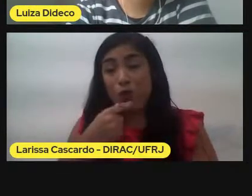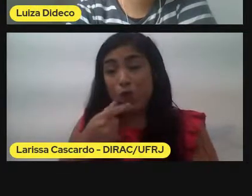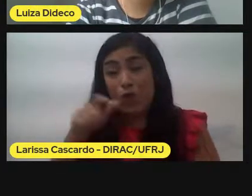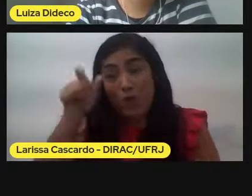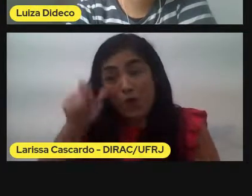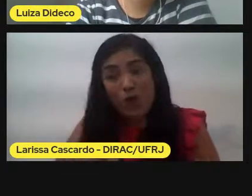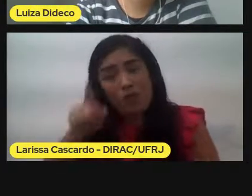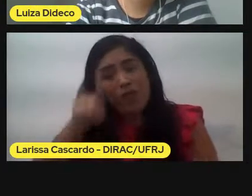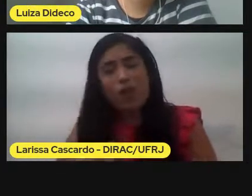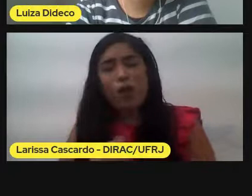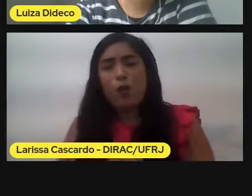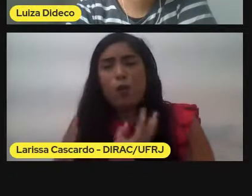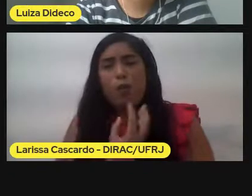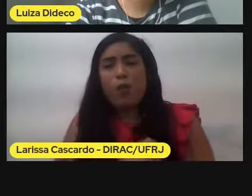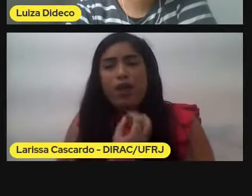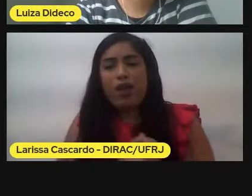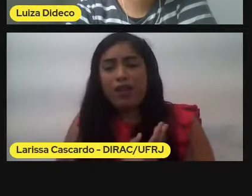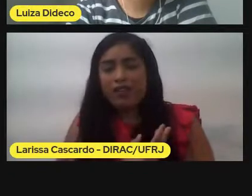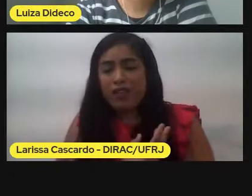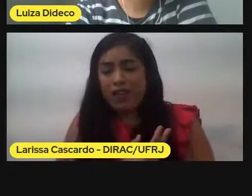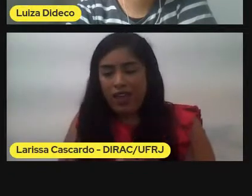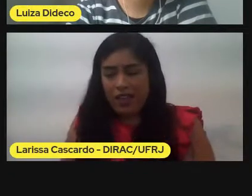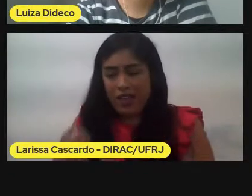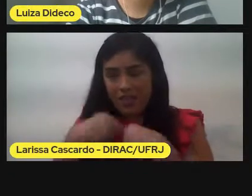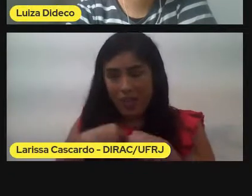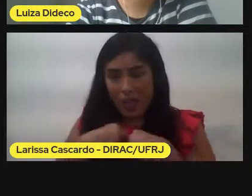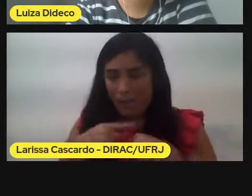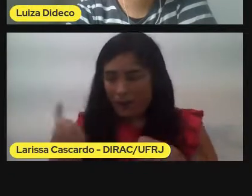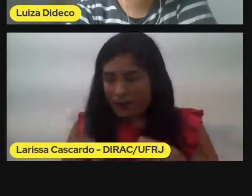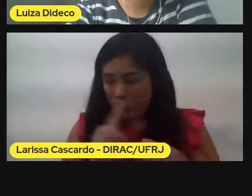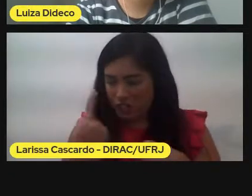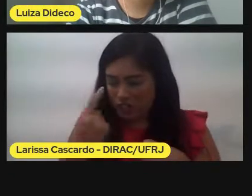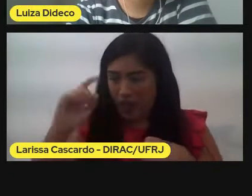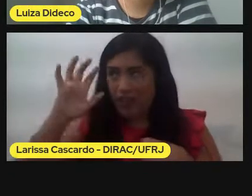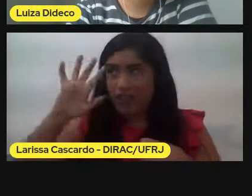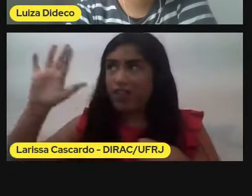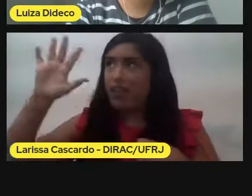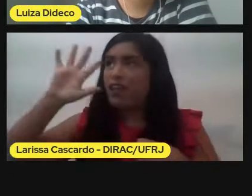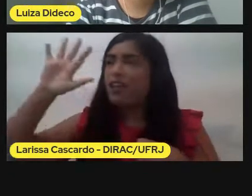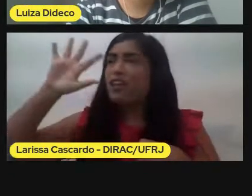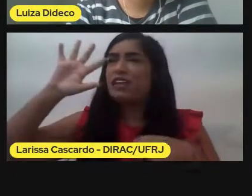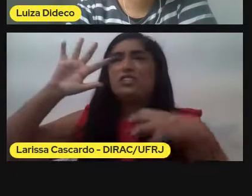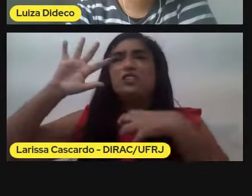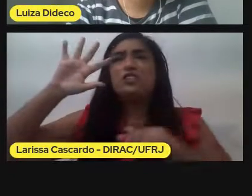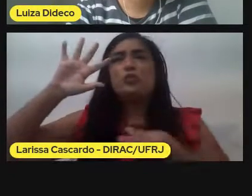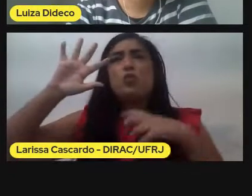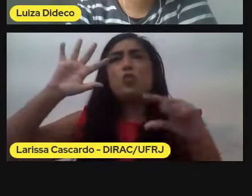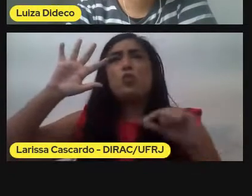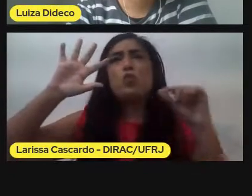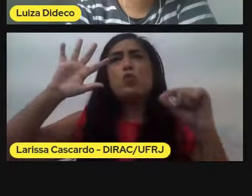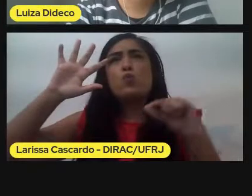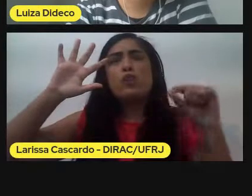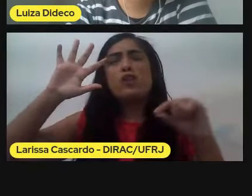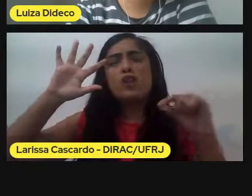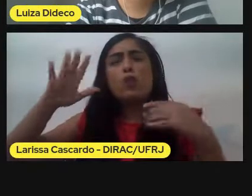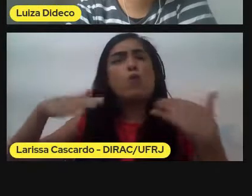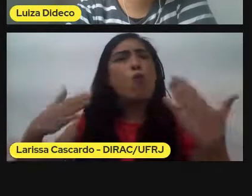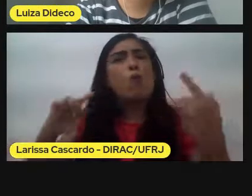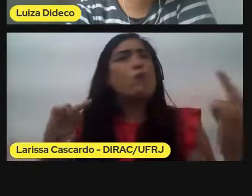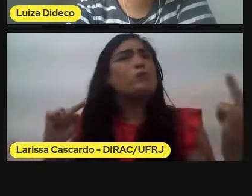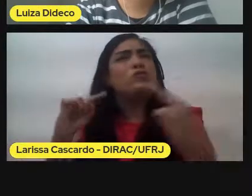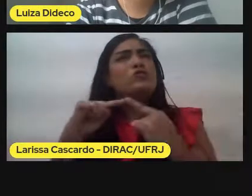que sentimos e por que sentimos e onde esses sentimentos nos levarão.